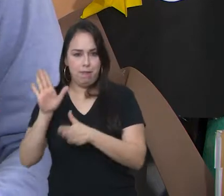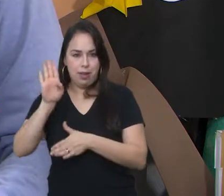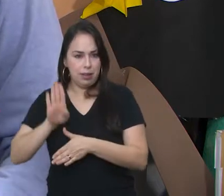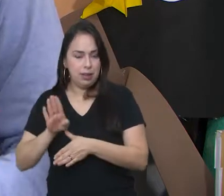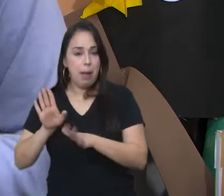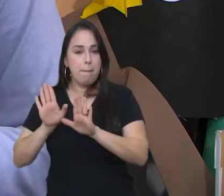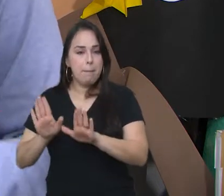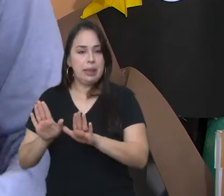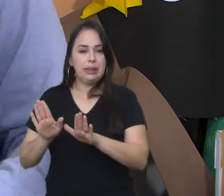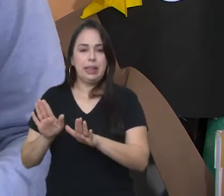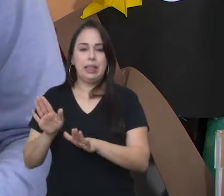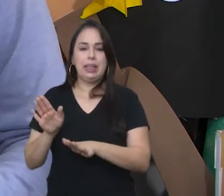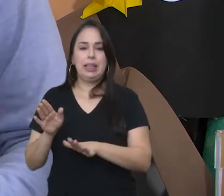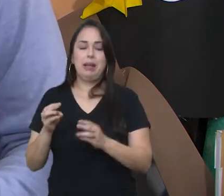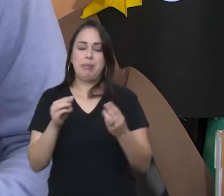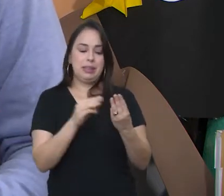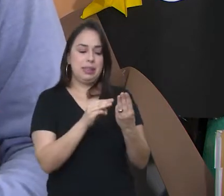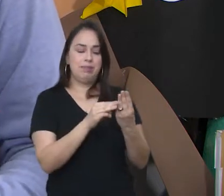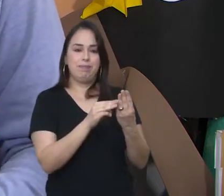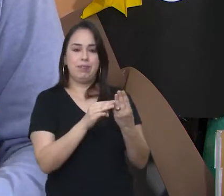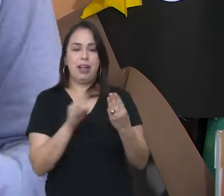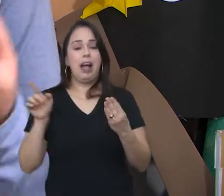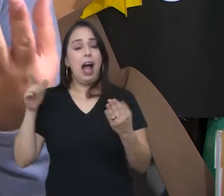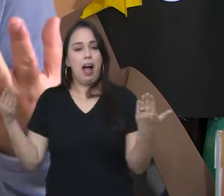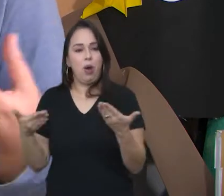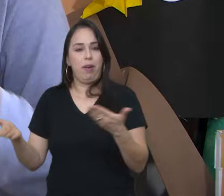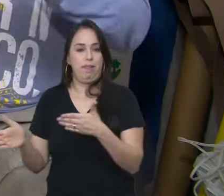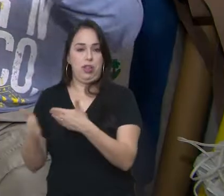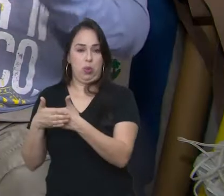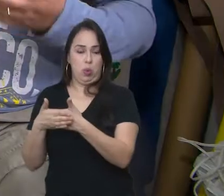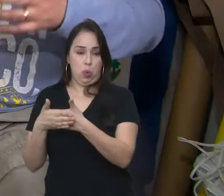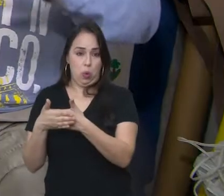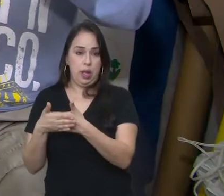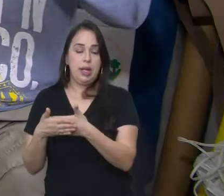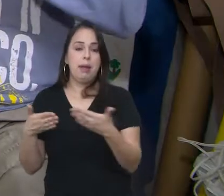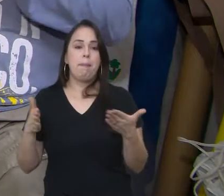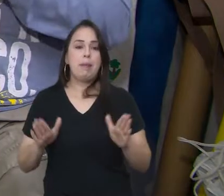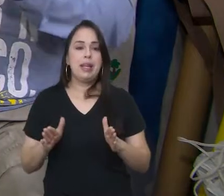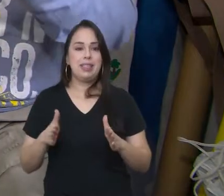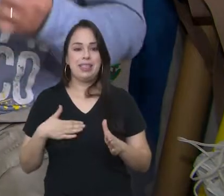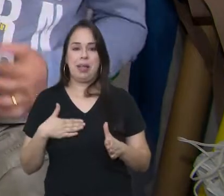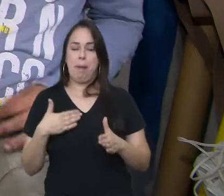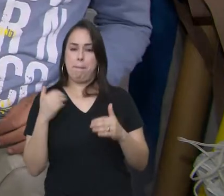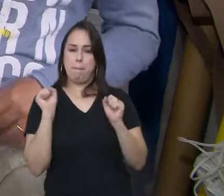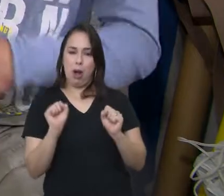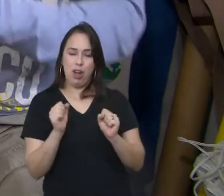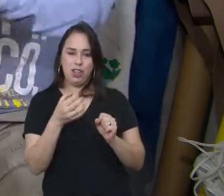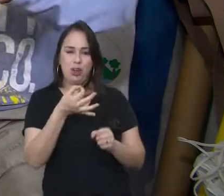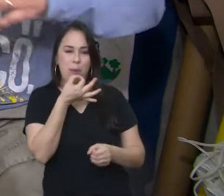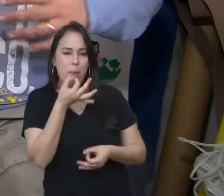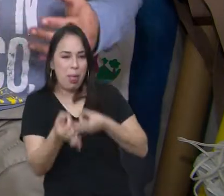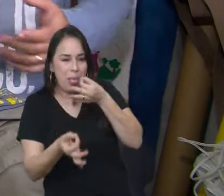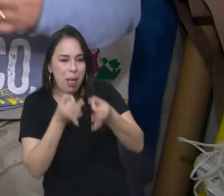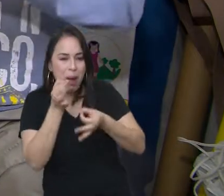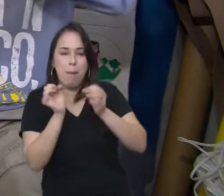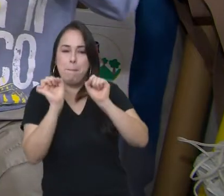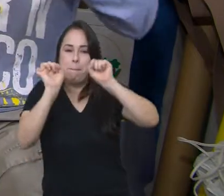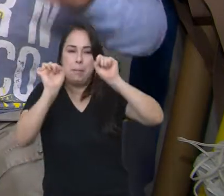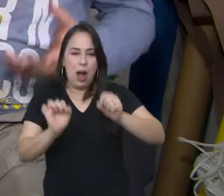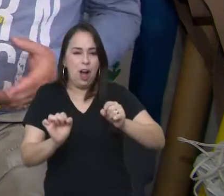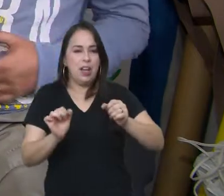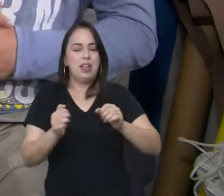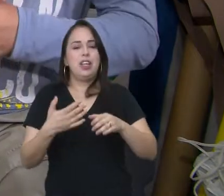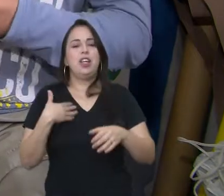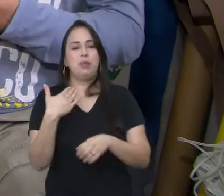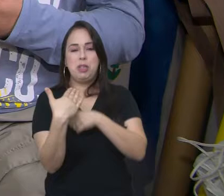mundo, mas ainda por enquanto a Fundação não abriu. Mas eu estou aberto, assim, quem quiser pode conversar, pode montar